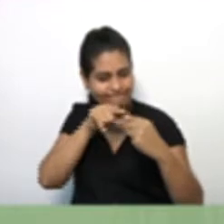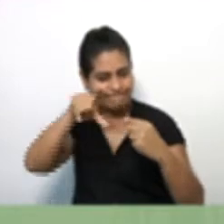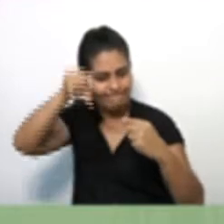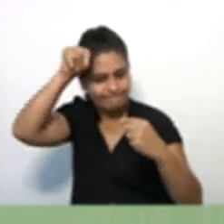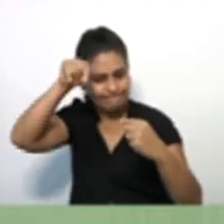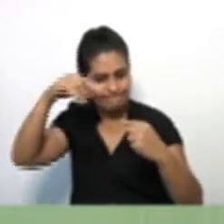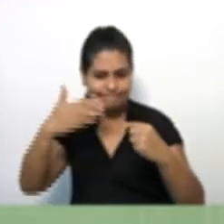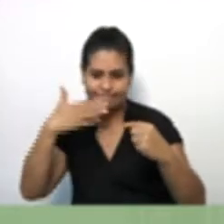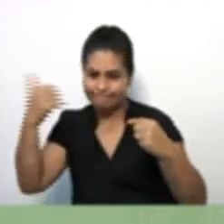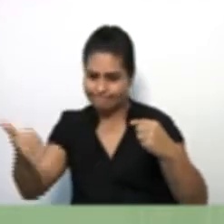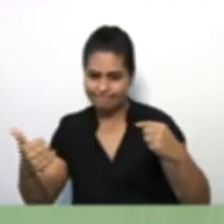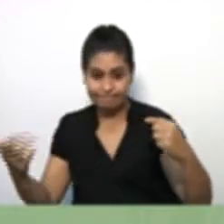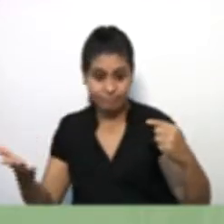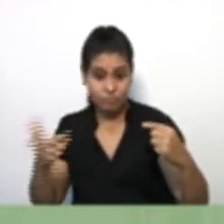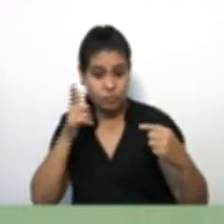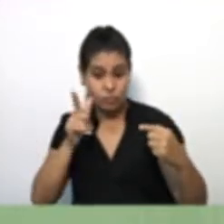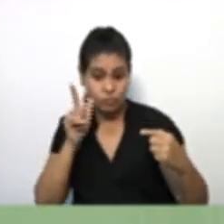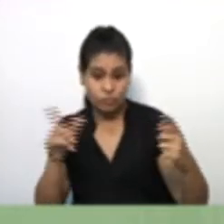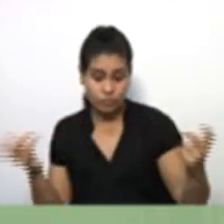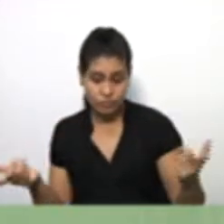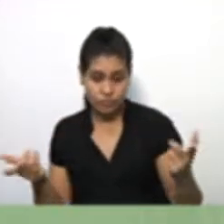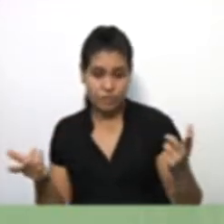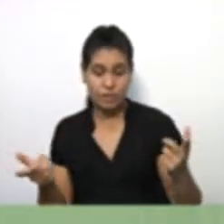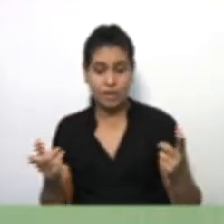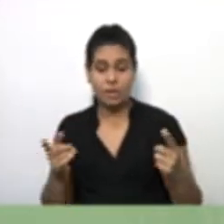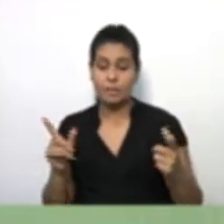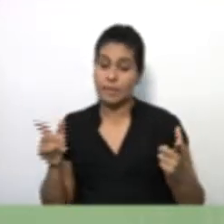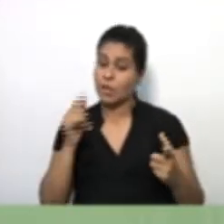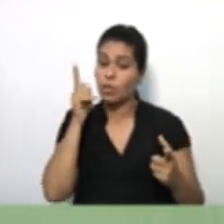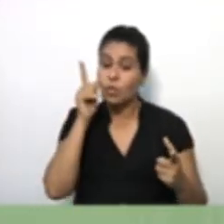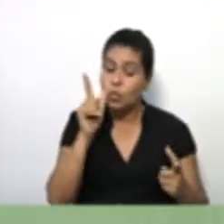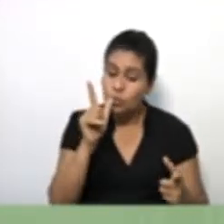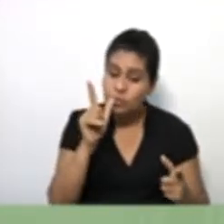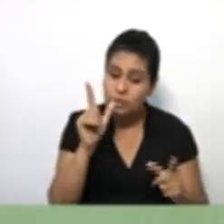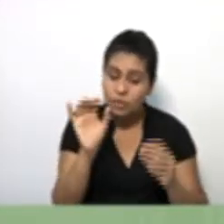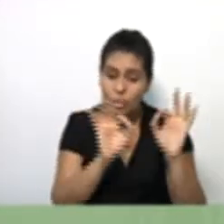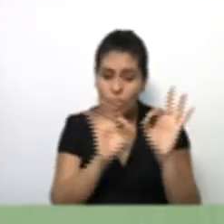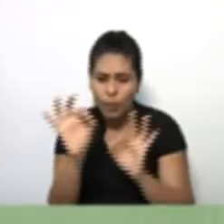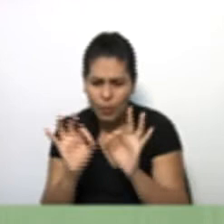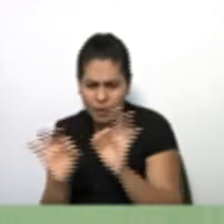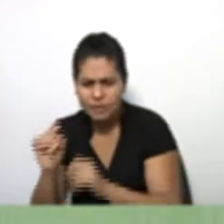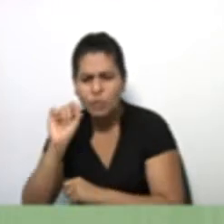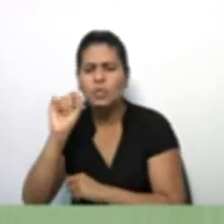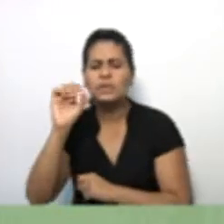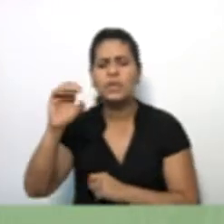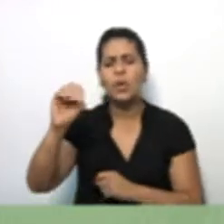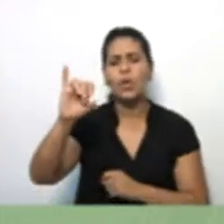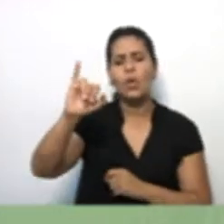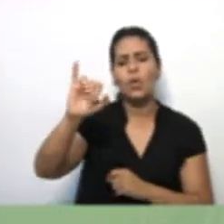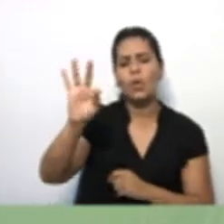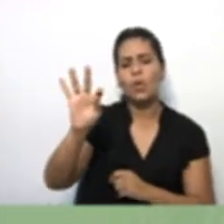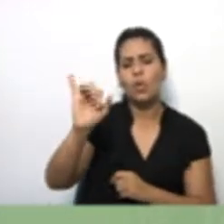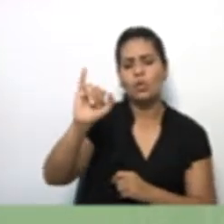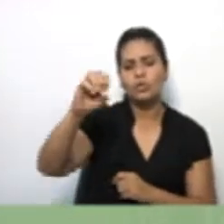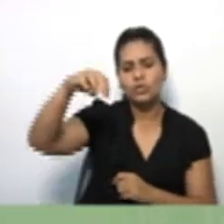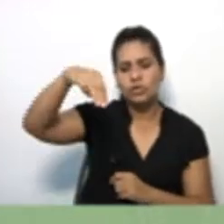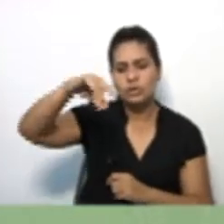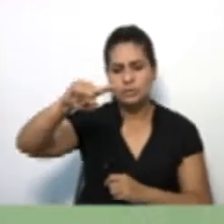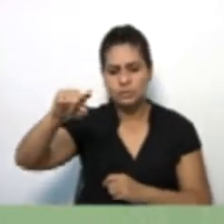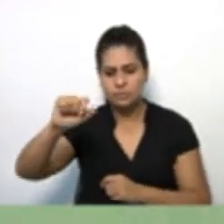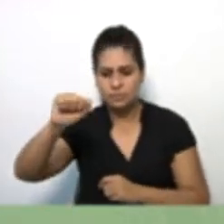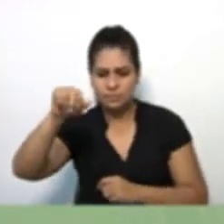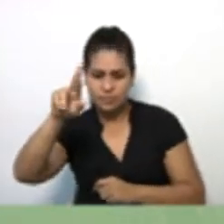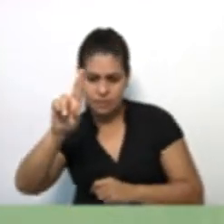né? Escolher qual o melhor caminho a ser seguido para otimizar o funcionamento. Quando ele fala em otimizar, pessoal, ele não fala